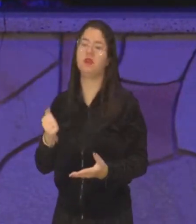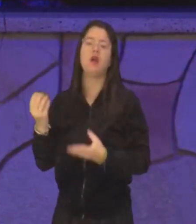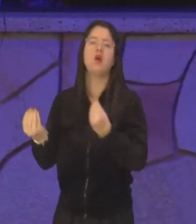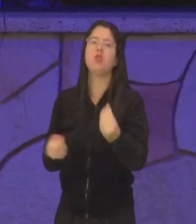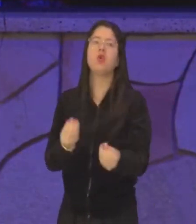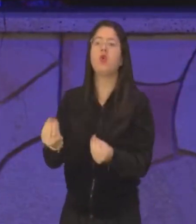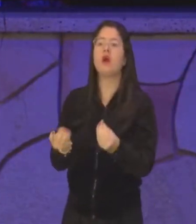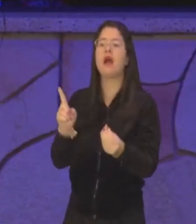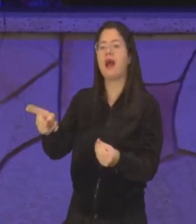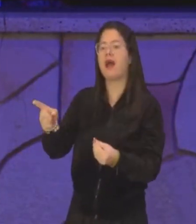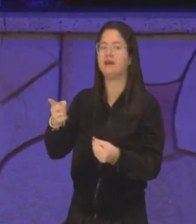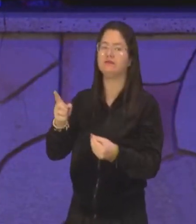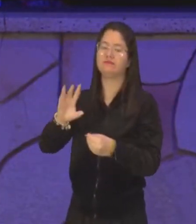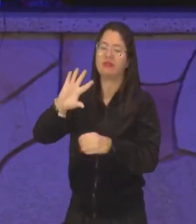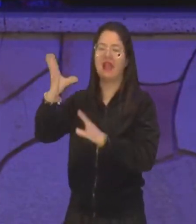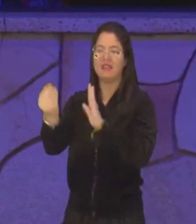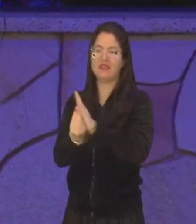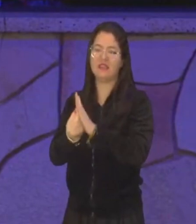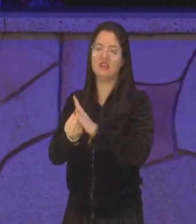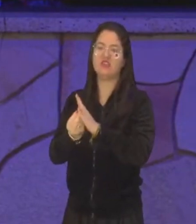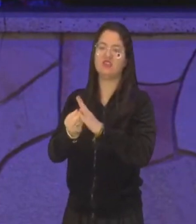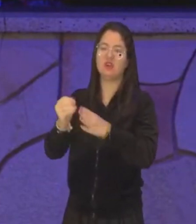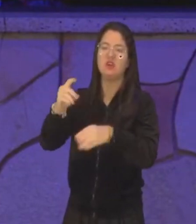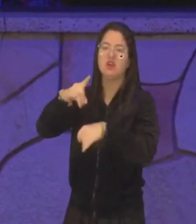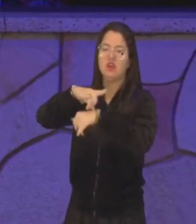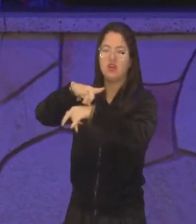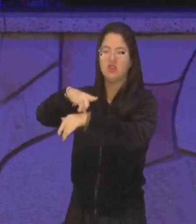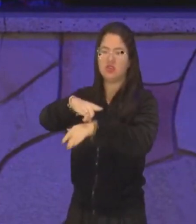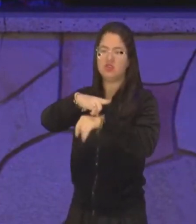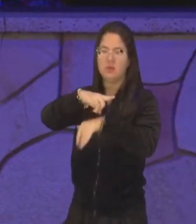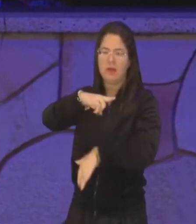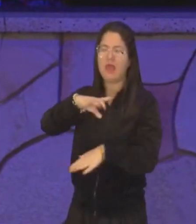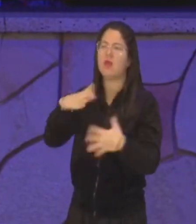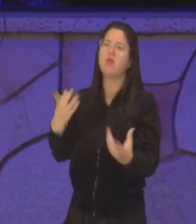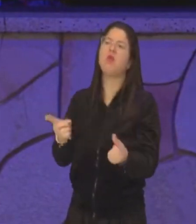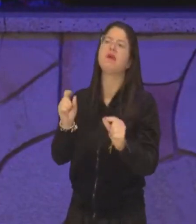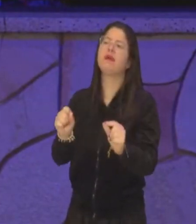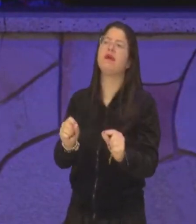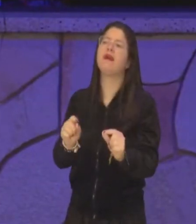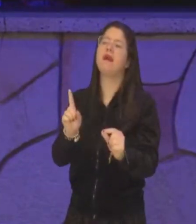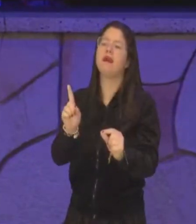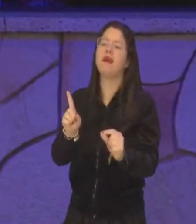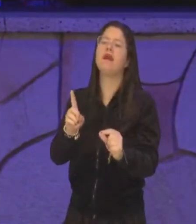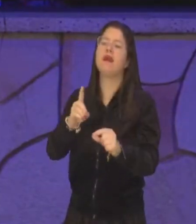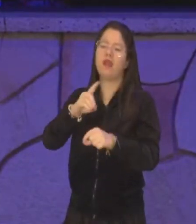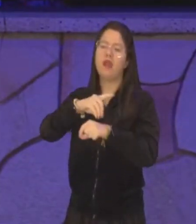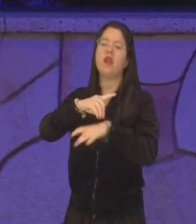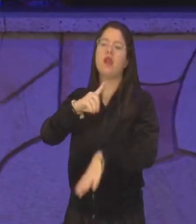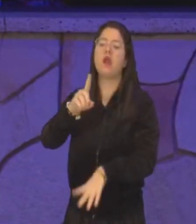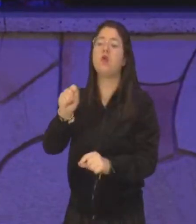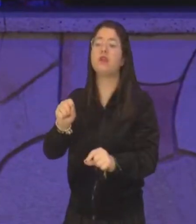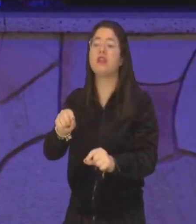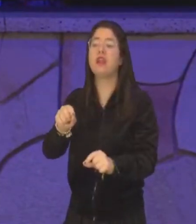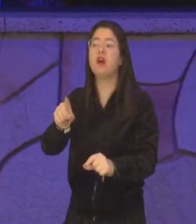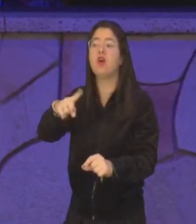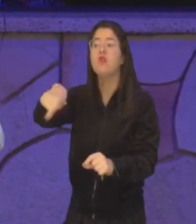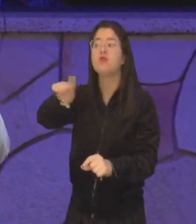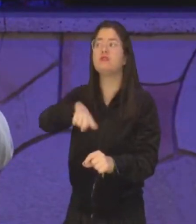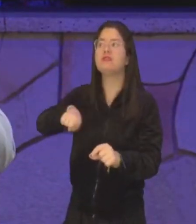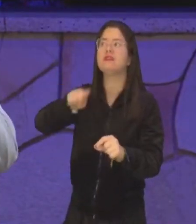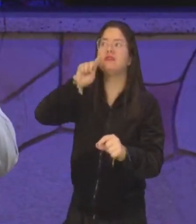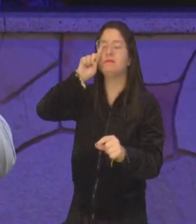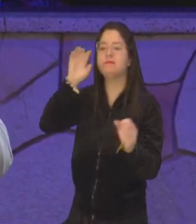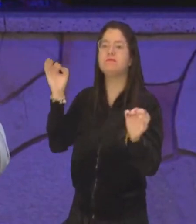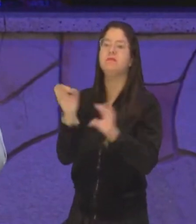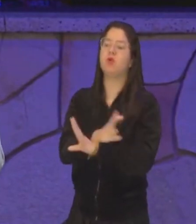de Pérgamo era conhecer a palavra do Senhor, era se pautar totalmente na palavra do Senhor, fosse contra a